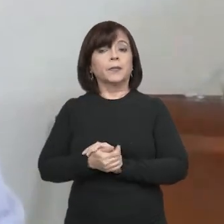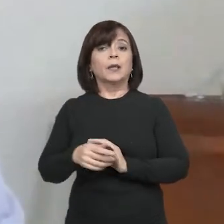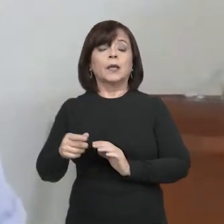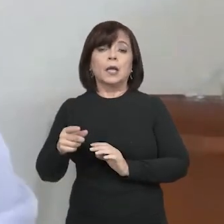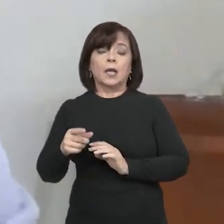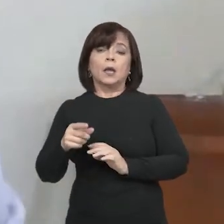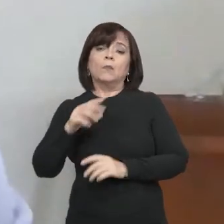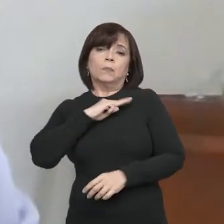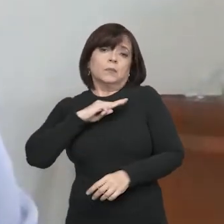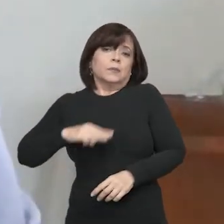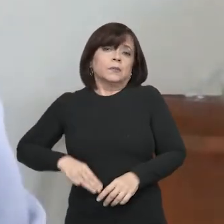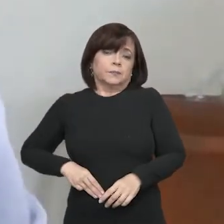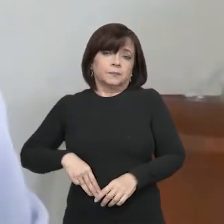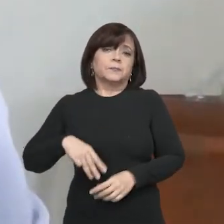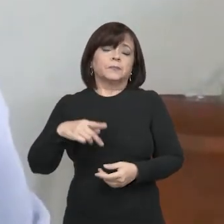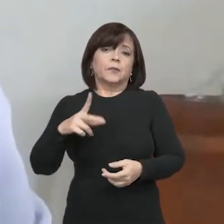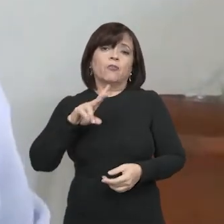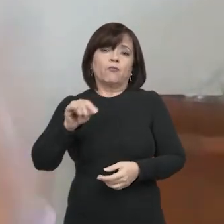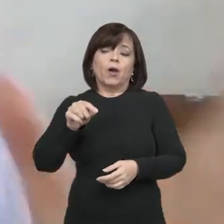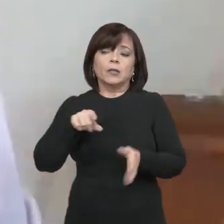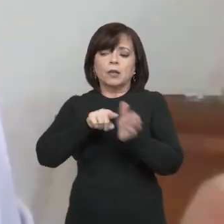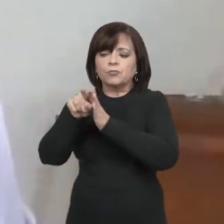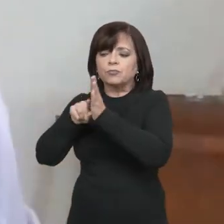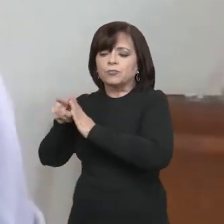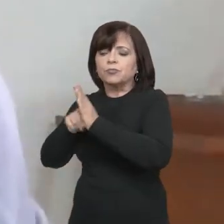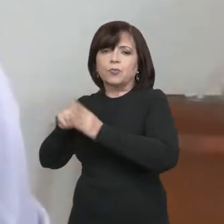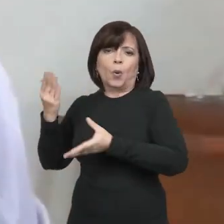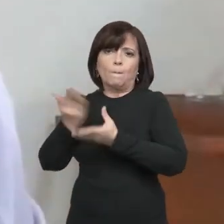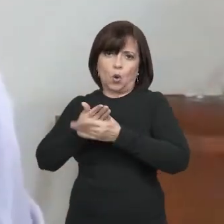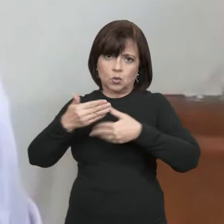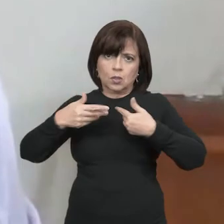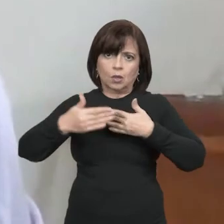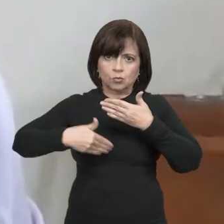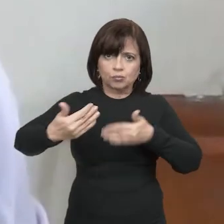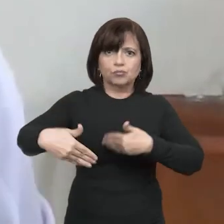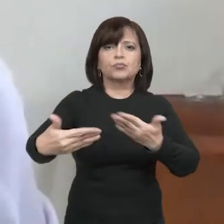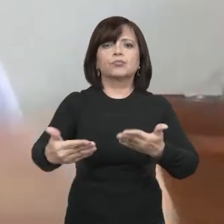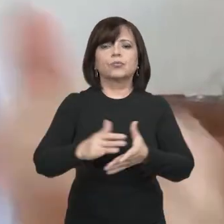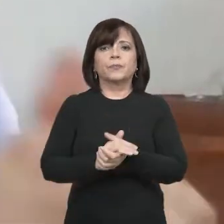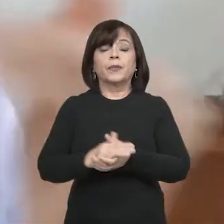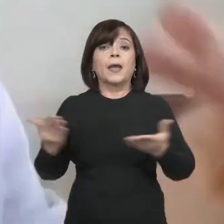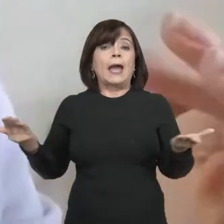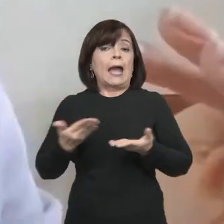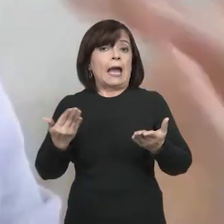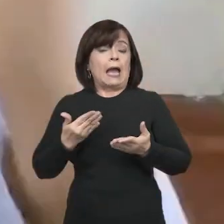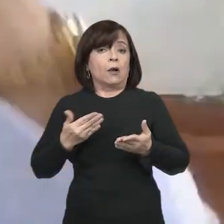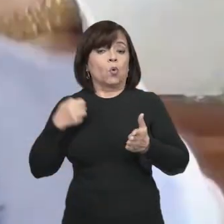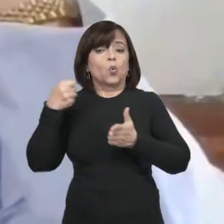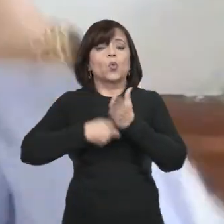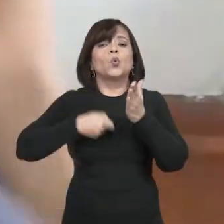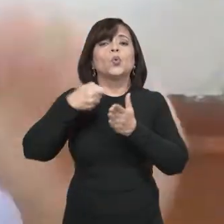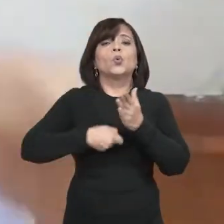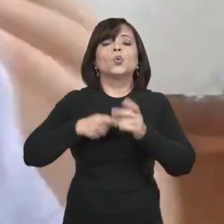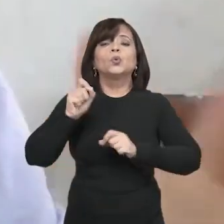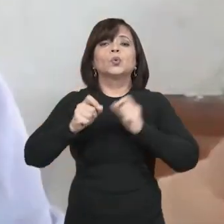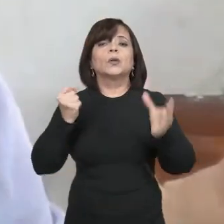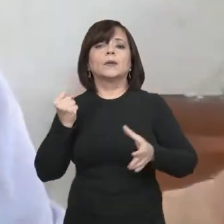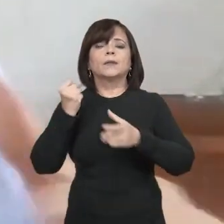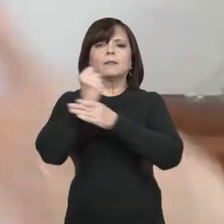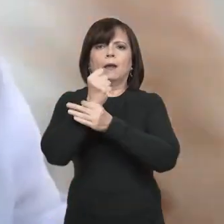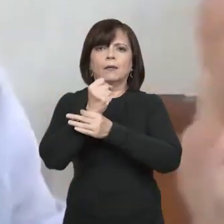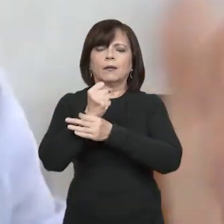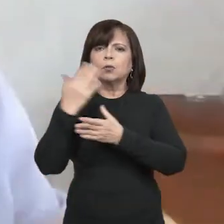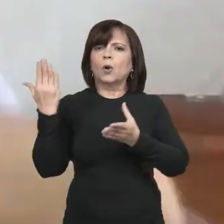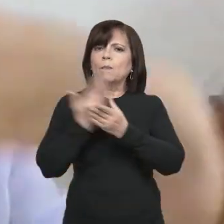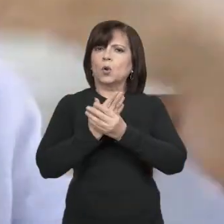de autoria. E isso, na visão do Ministério Público, vai ser corroborado durante a instrução processual. Agora, o que o Ministério Público luta é para